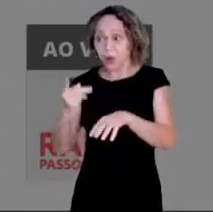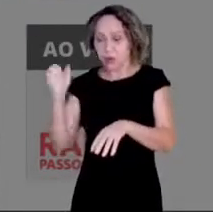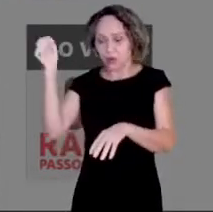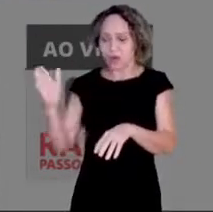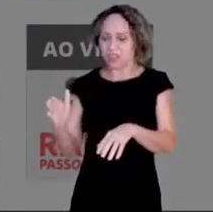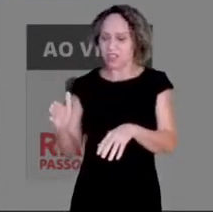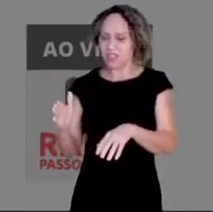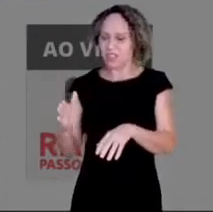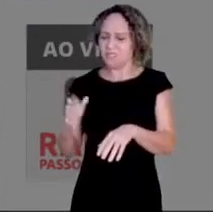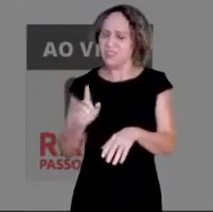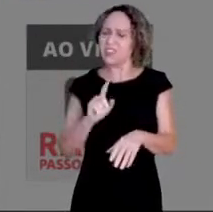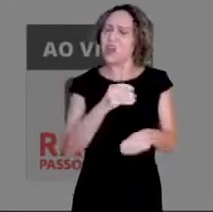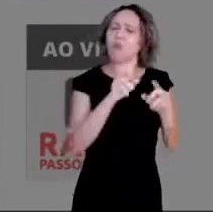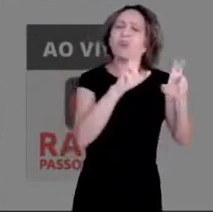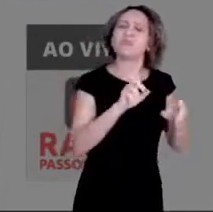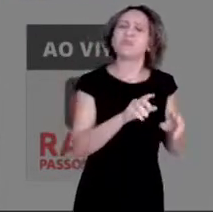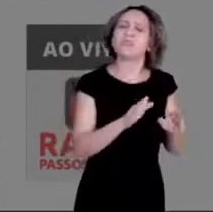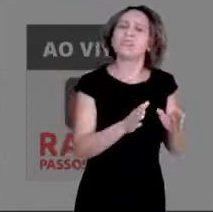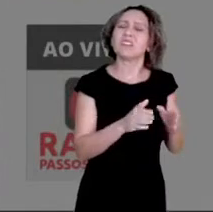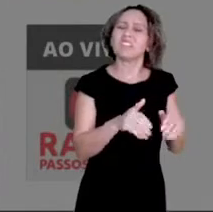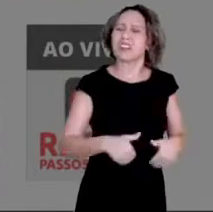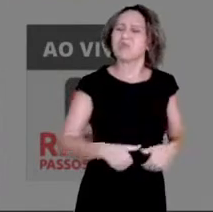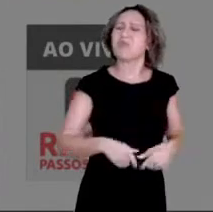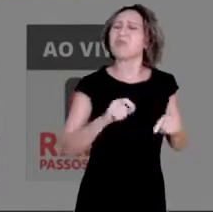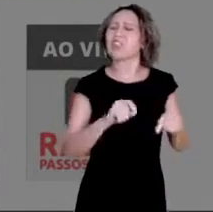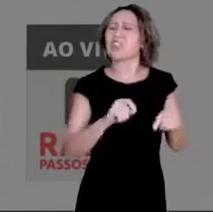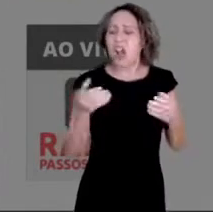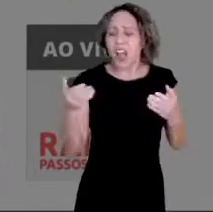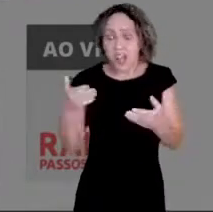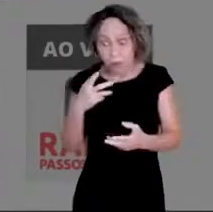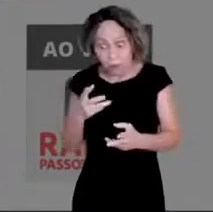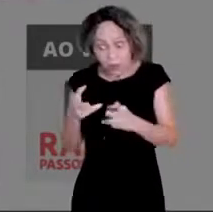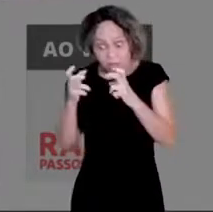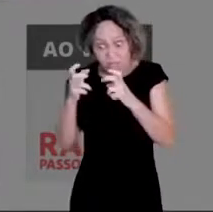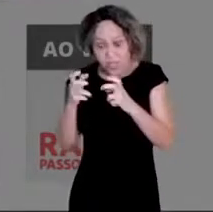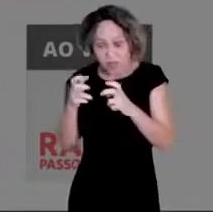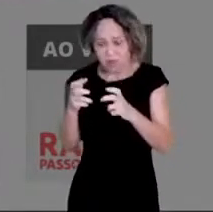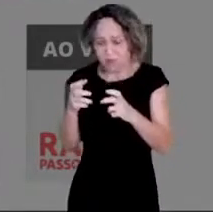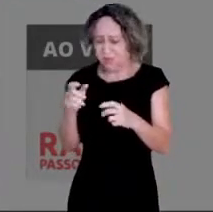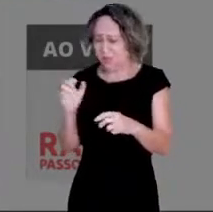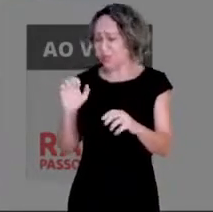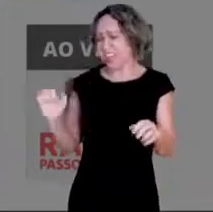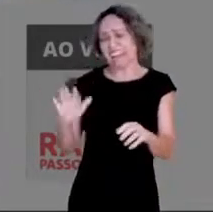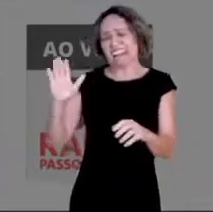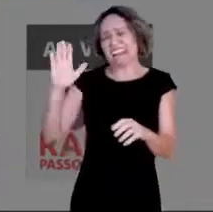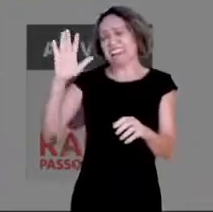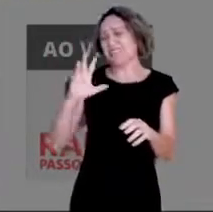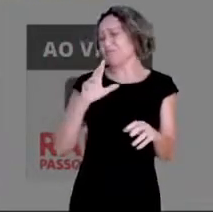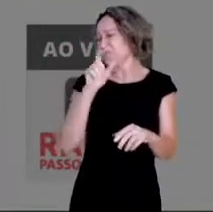da desvalorização do real. Gostaria que o senhor falasse um pouco sobre isso. Ô Juarez,